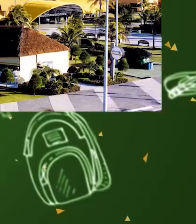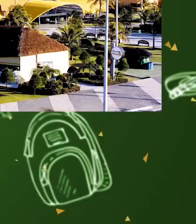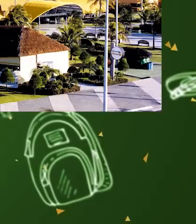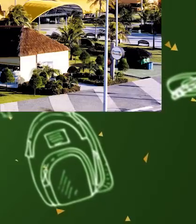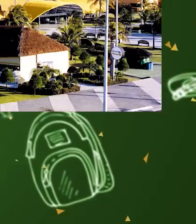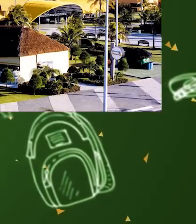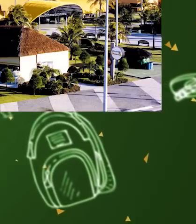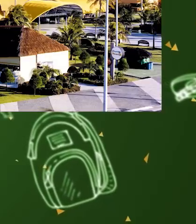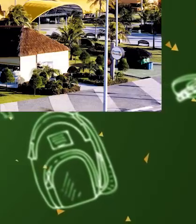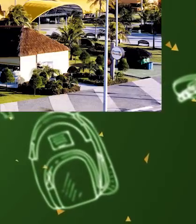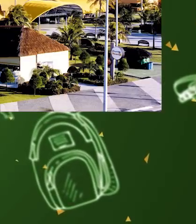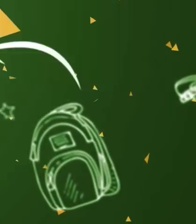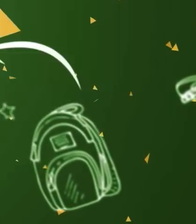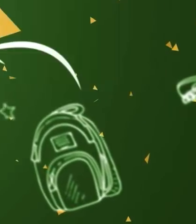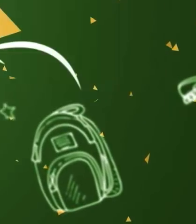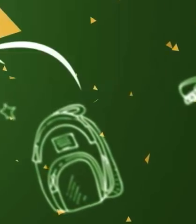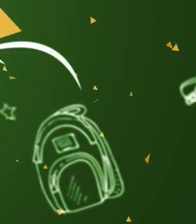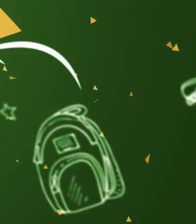Sergipe.